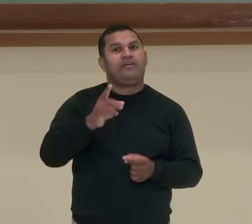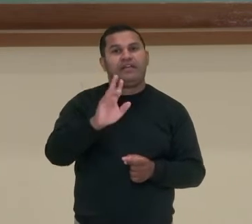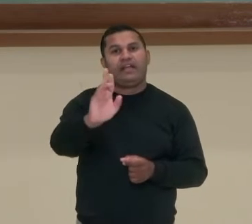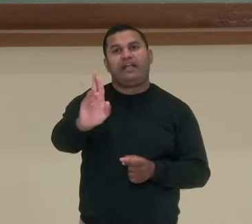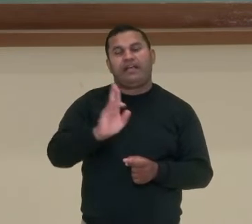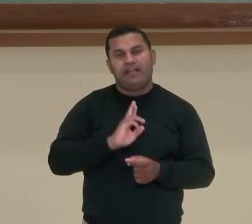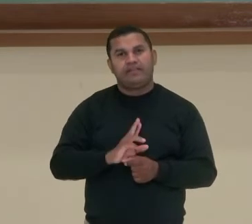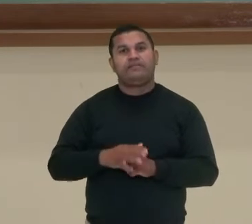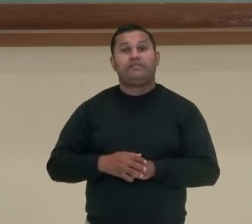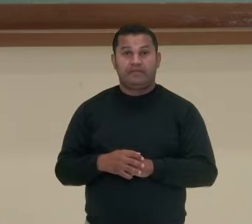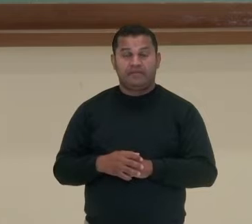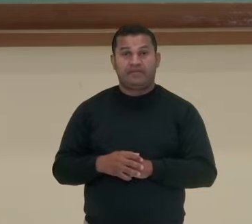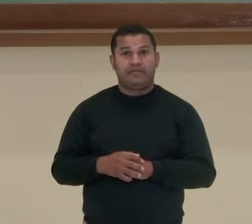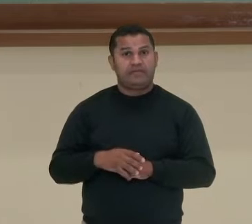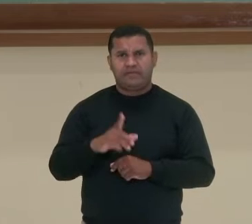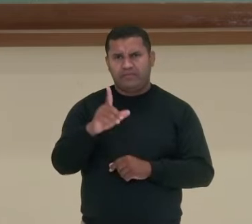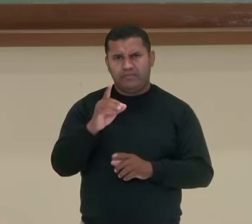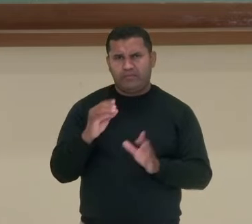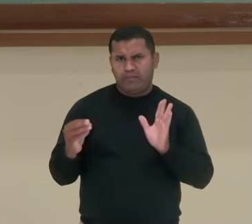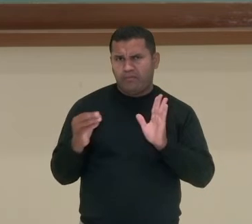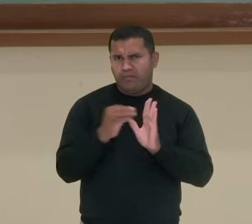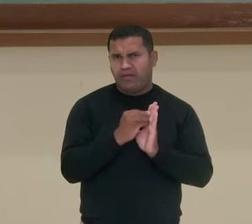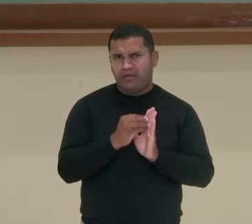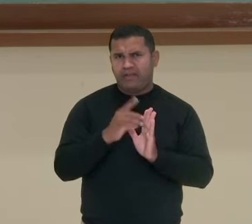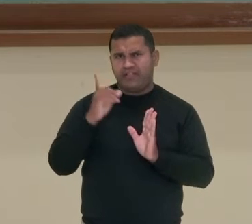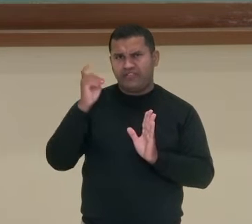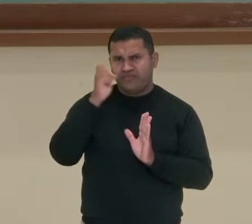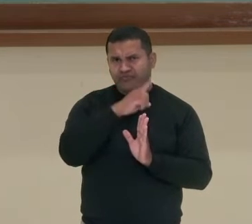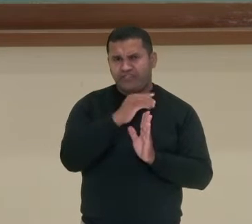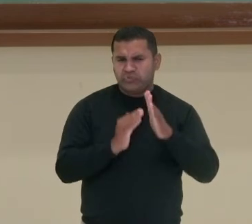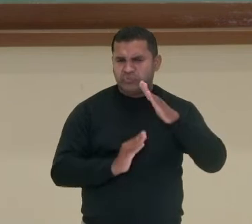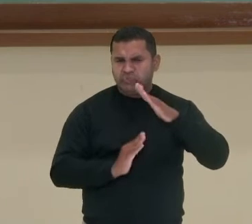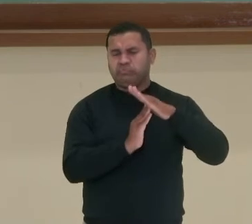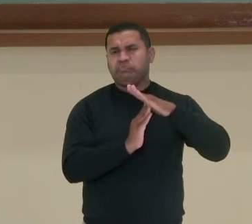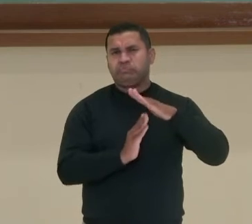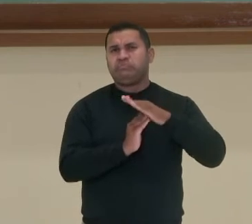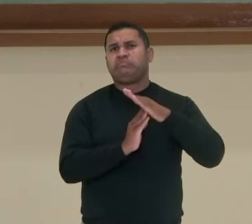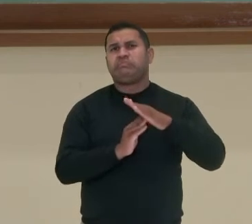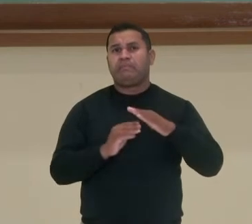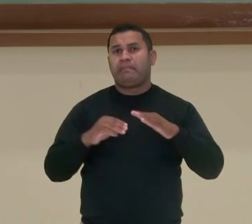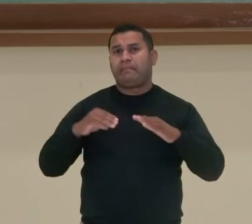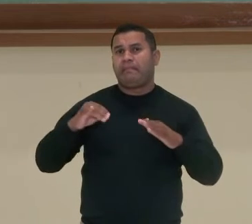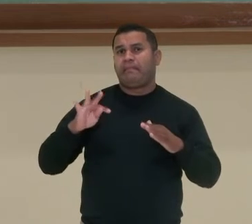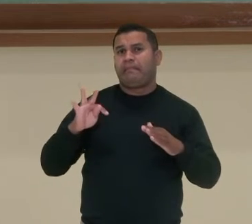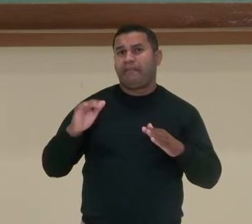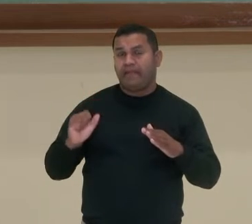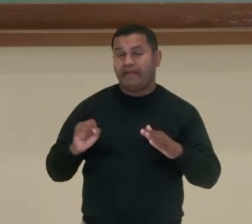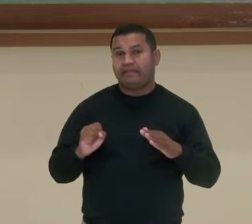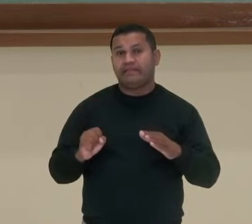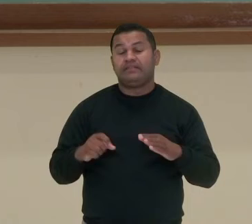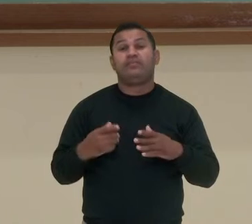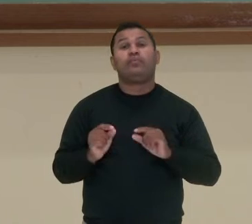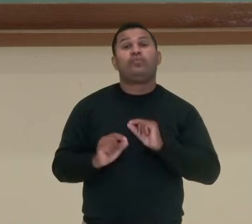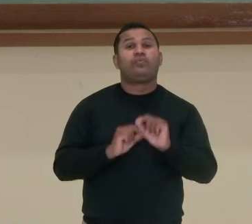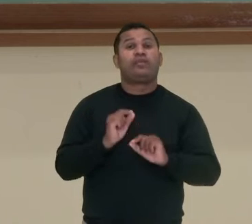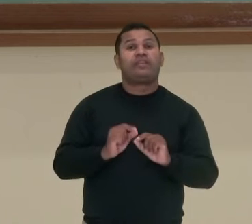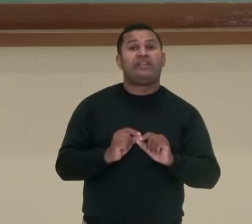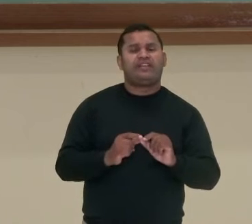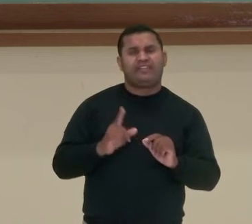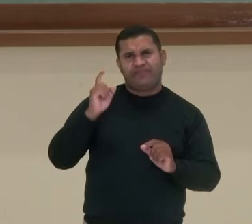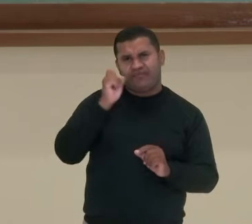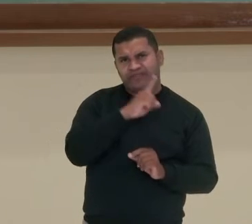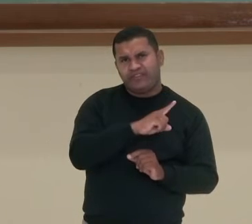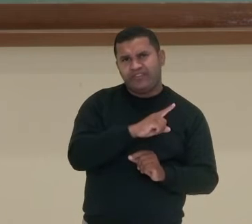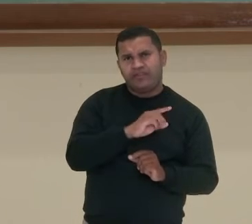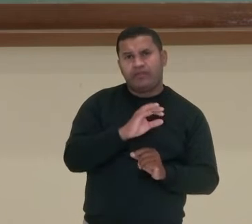não coloque metas muito difíceis. Coloque para médio prazo e uma meta assim a longo prazo. O que você quer? Afinal